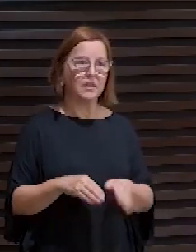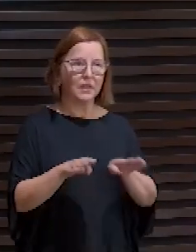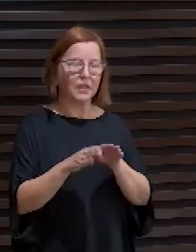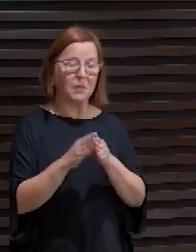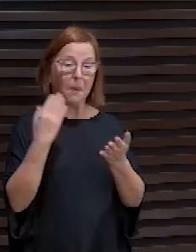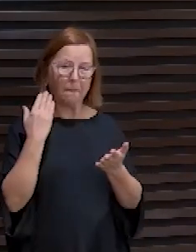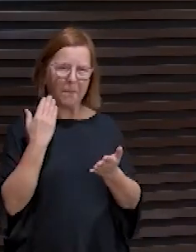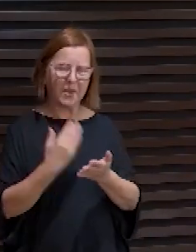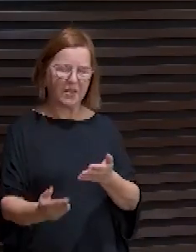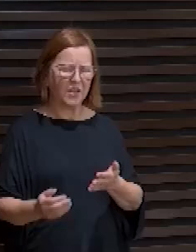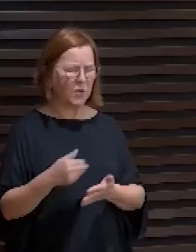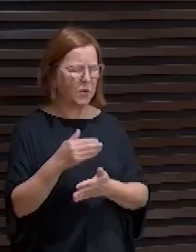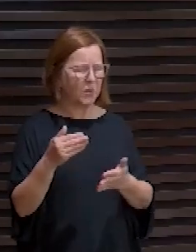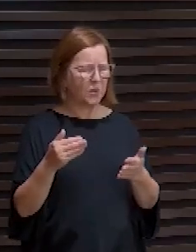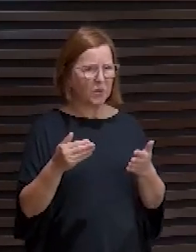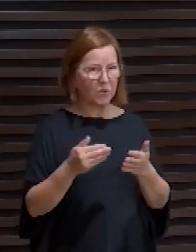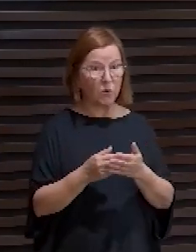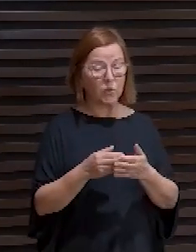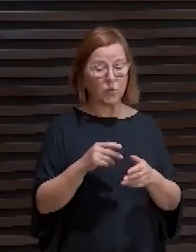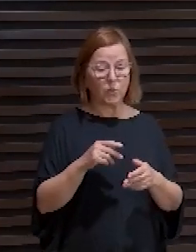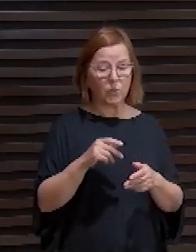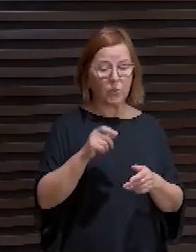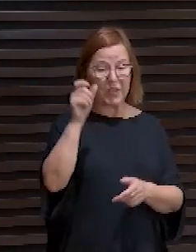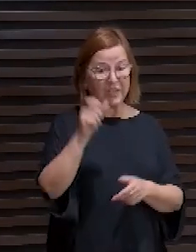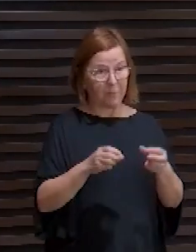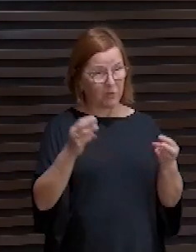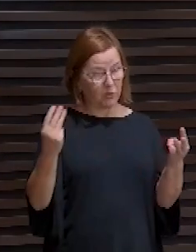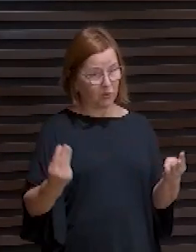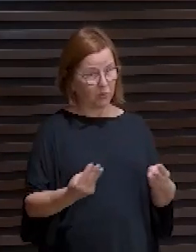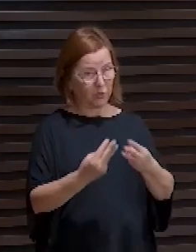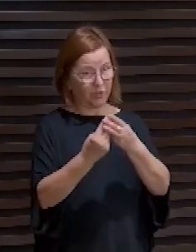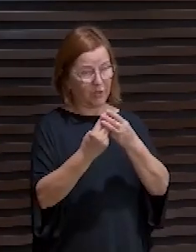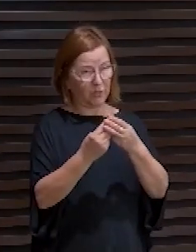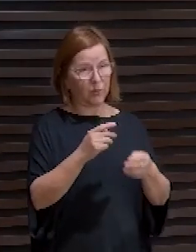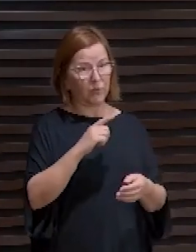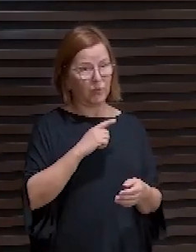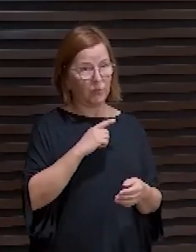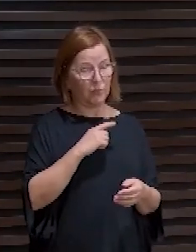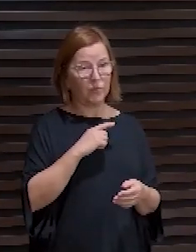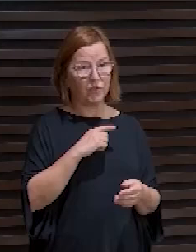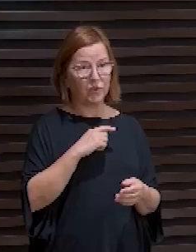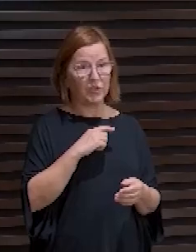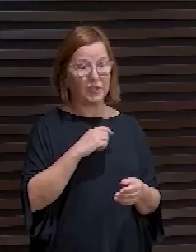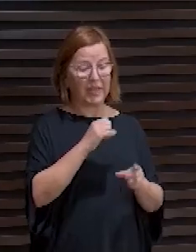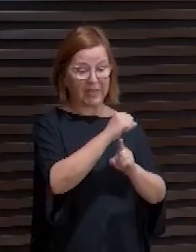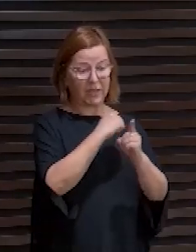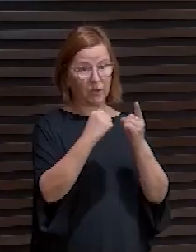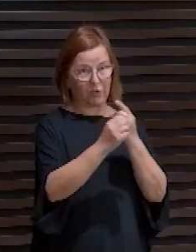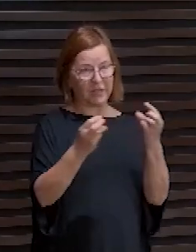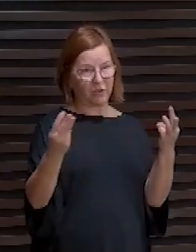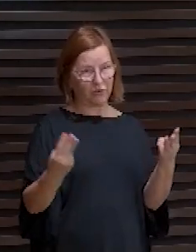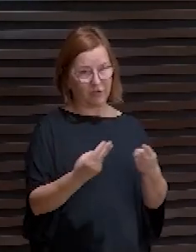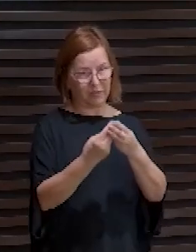os benefícios que um judeu praticante do judaísmo tinha na sociedade judaica. Então,